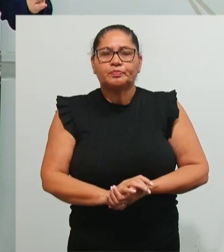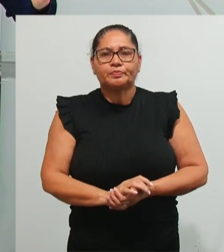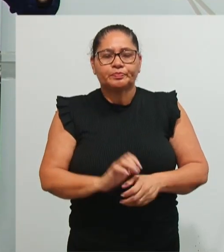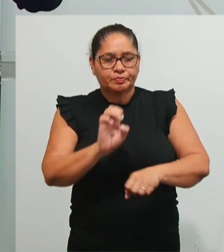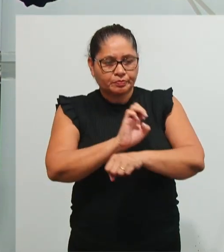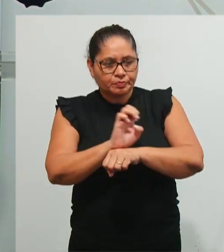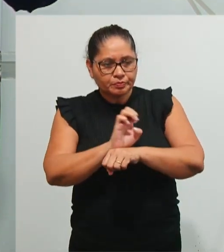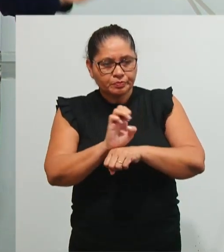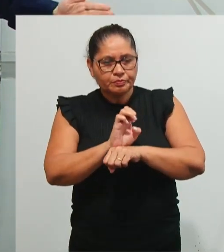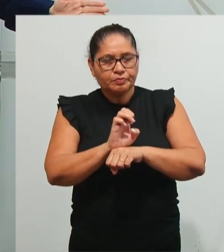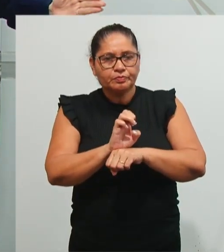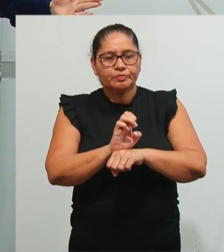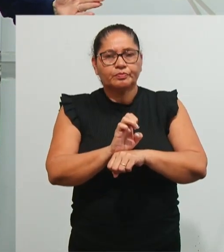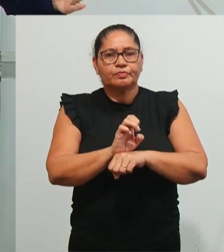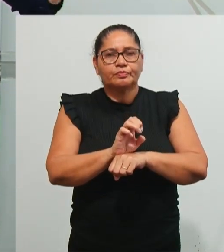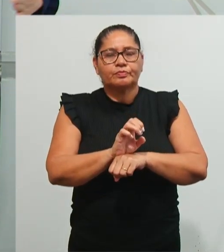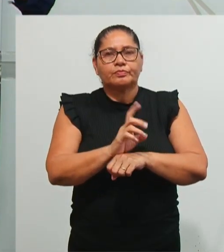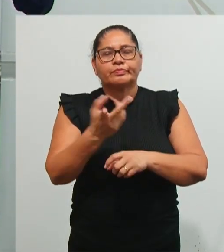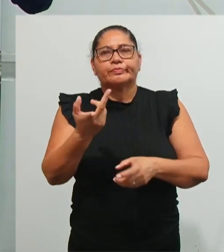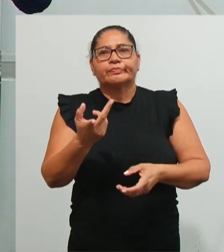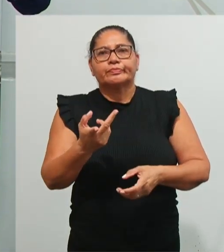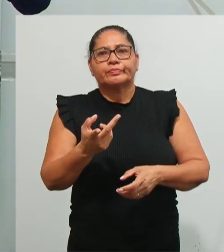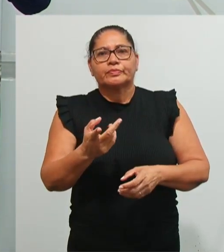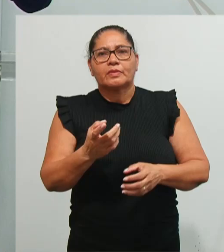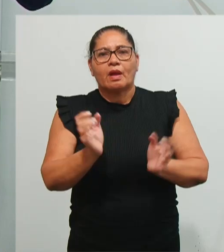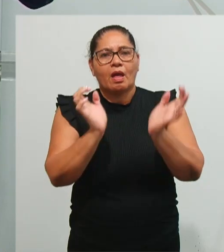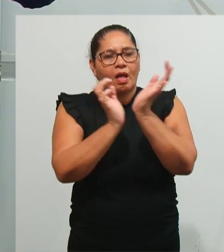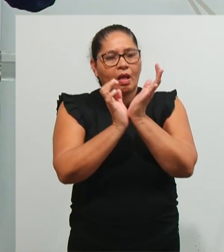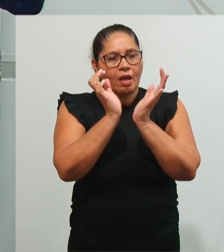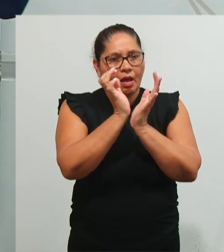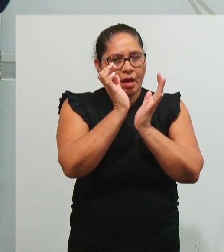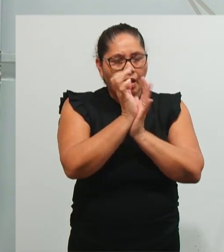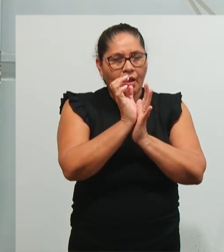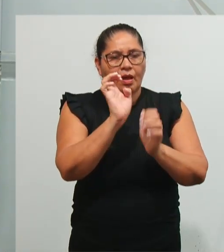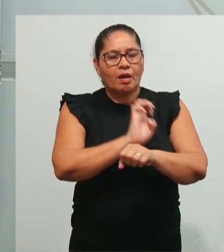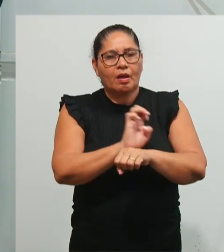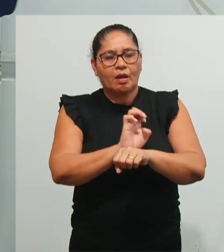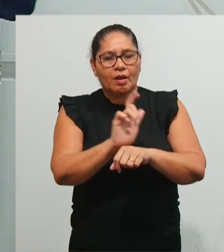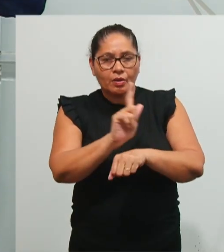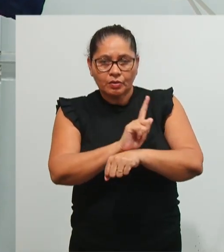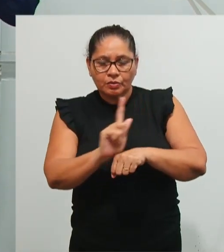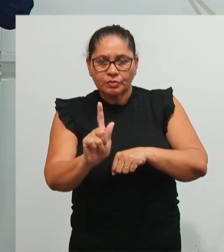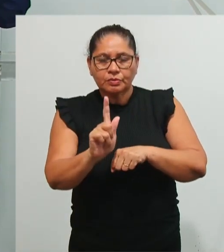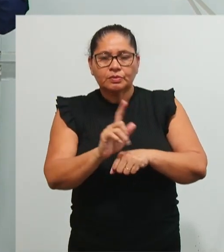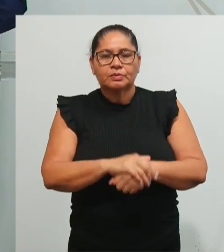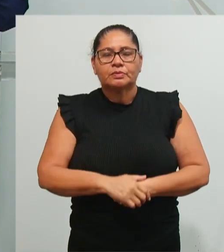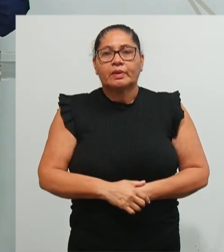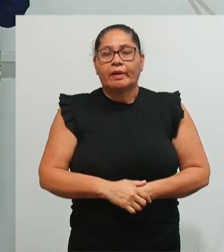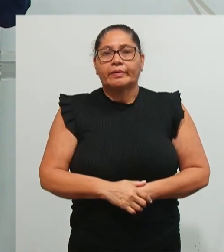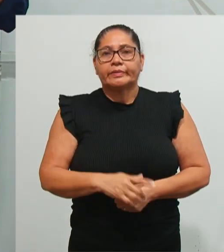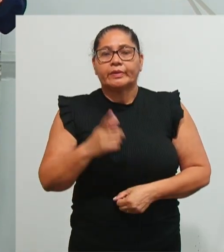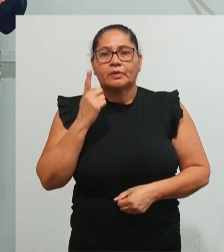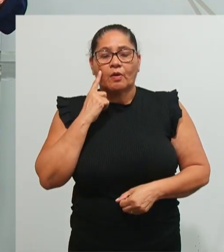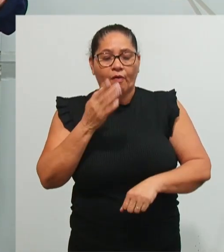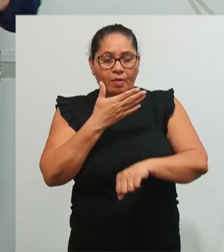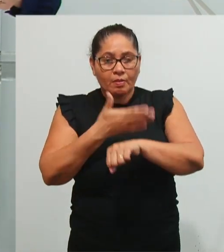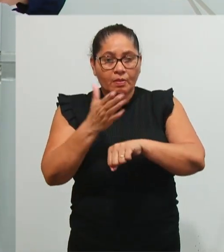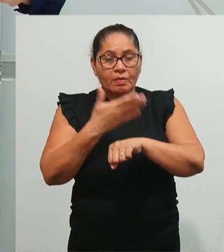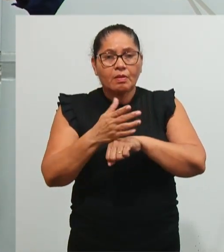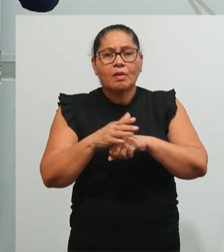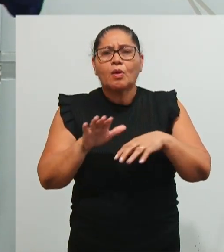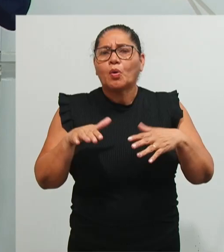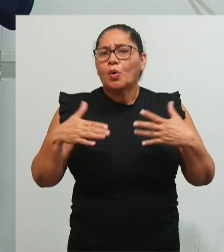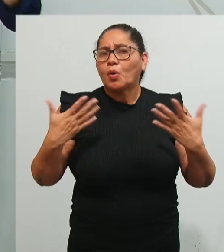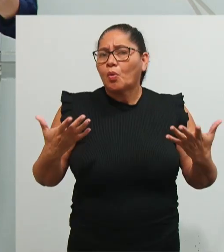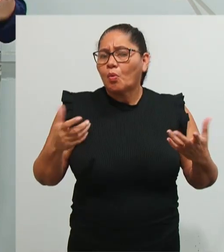estados, de um Estado patrimonialista para um Estado burocrático e um Estado gerencial. A gente está vendo aqui na prática qual que é